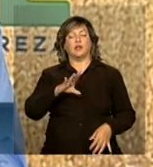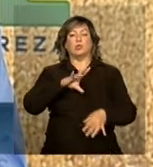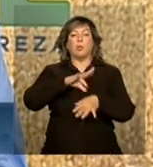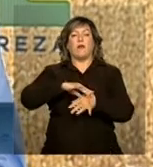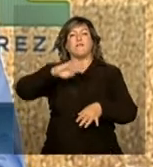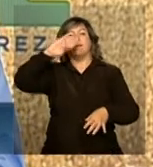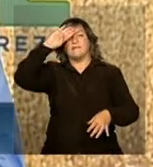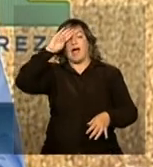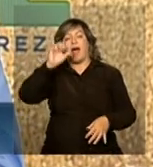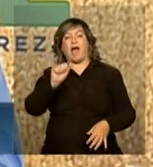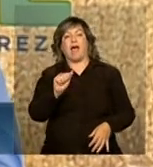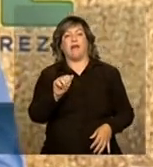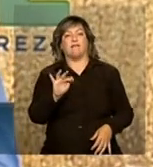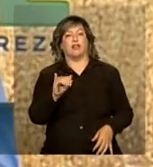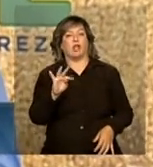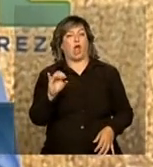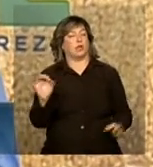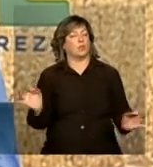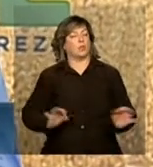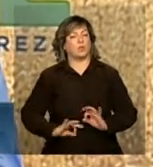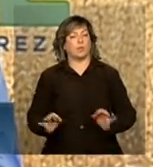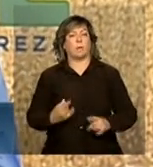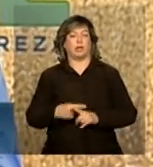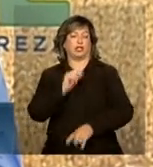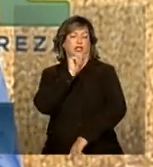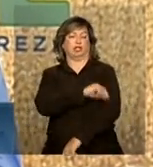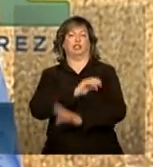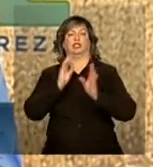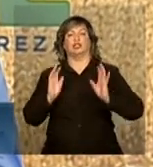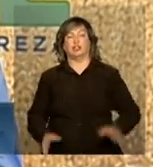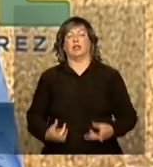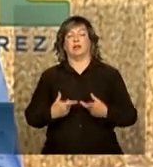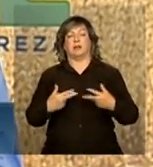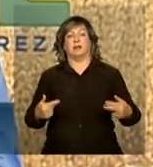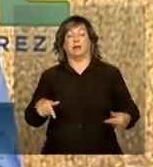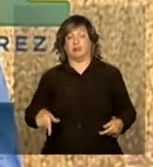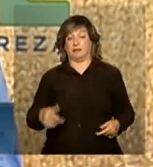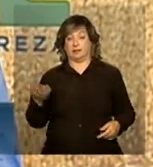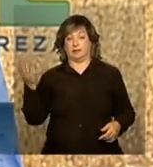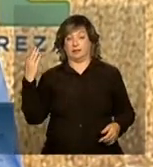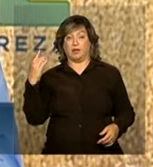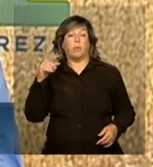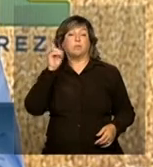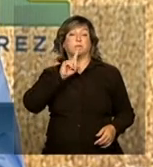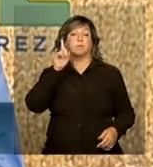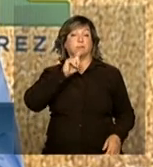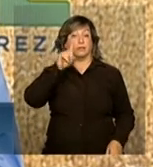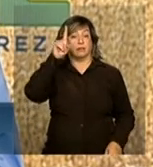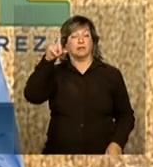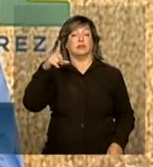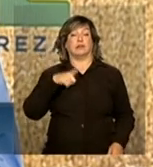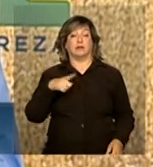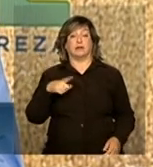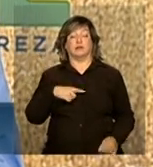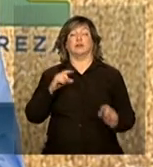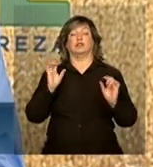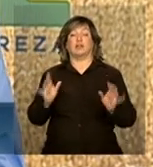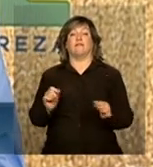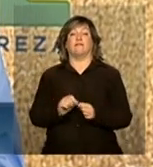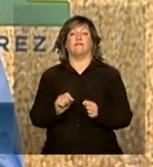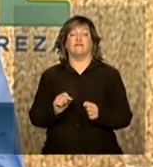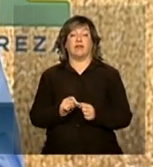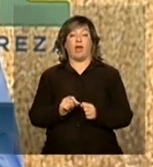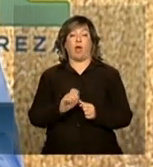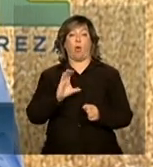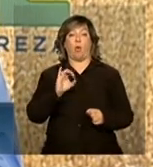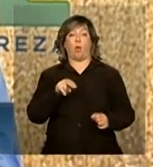vacinação. Em dezembro de 2013, foi publicada pelos norte-americanos consulta pública